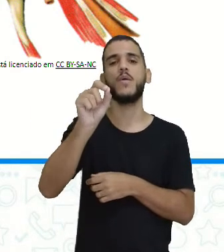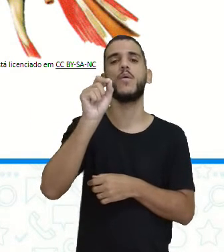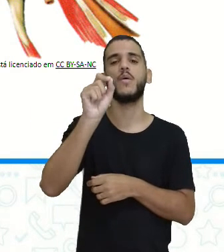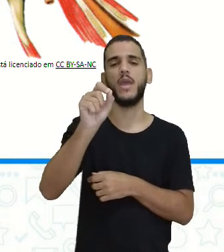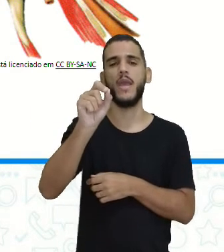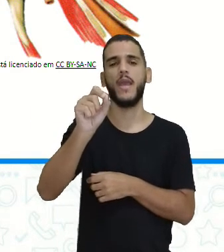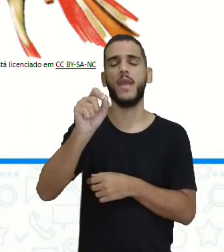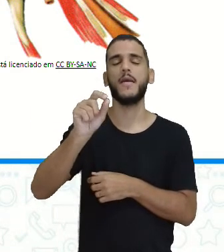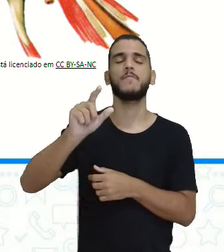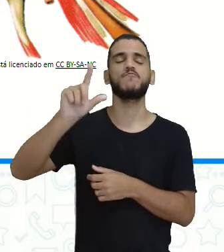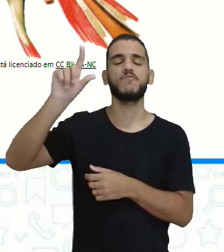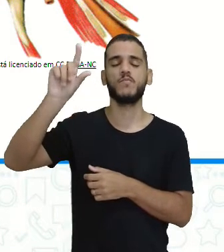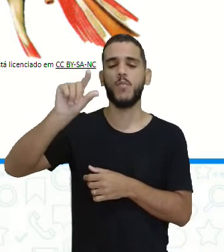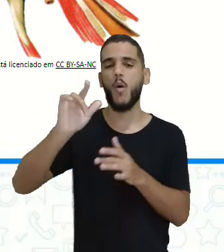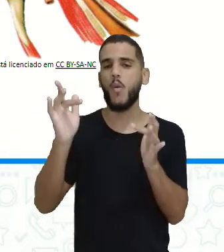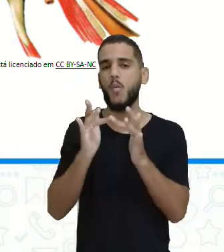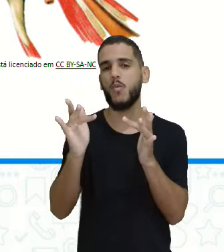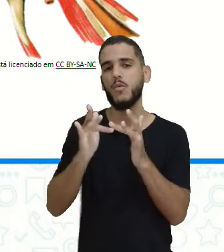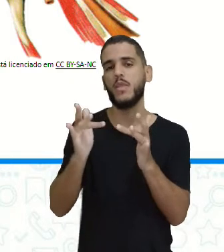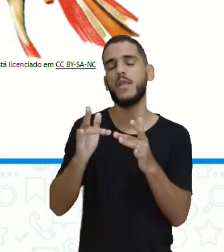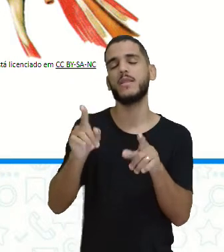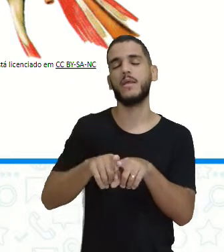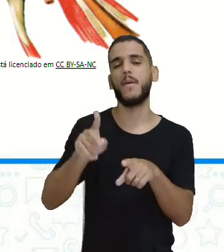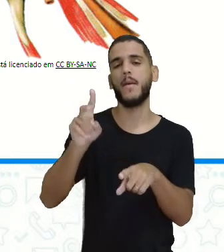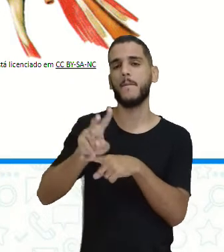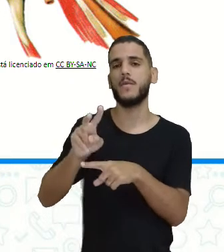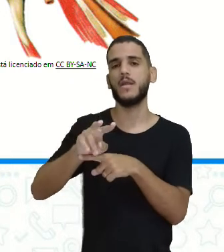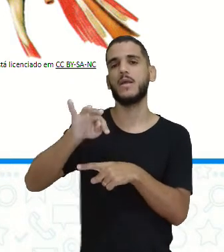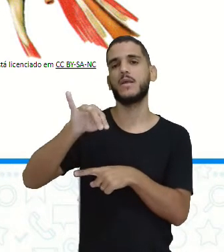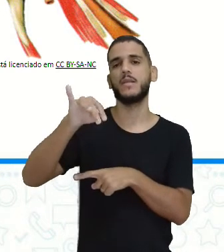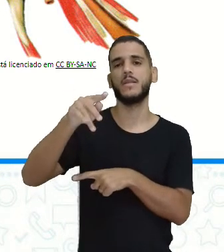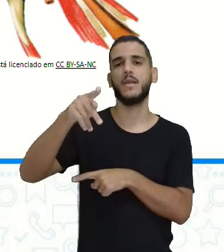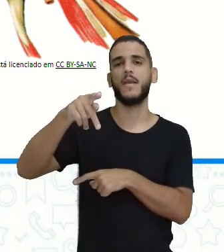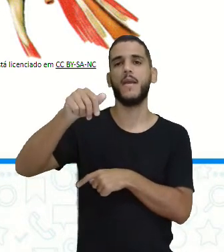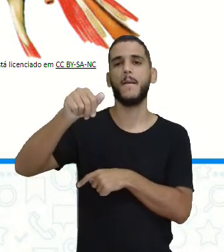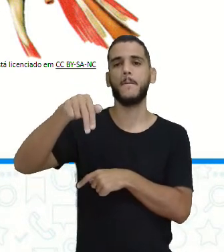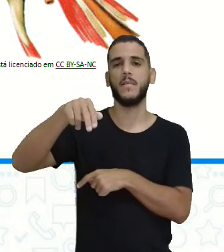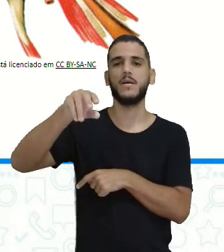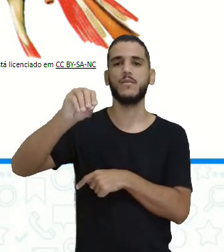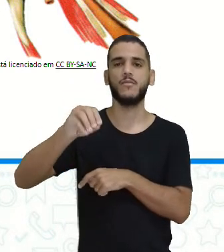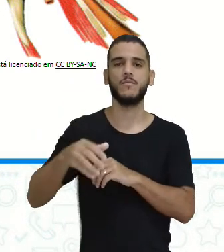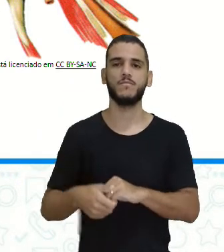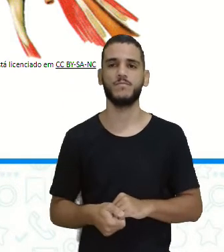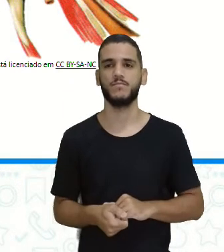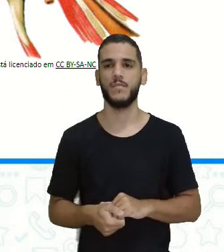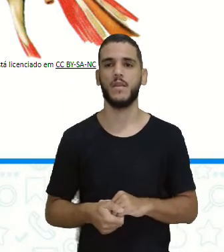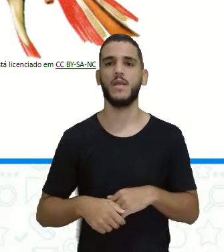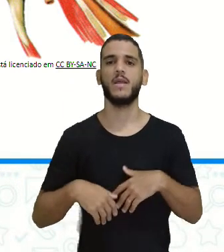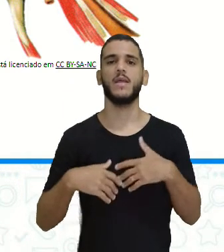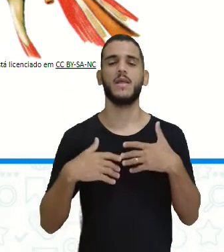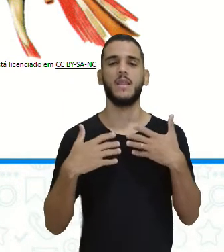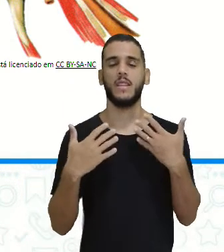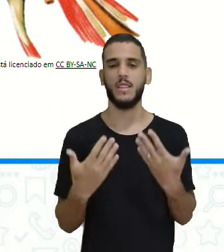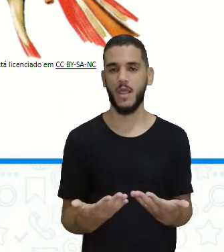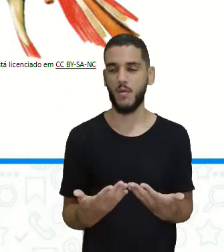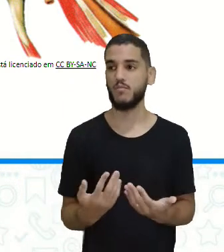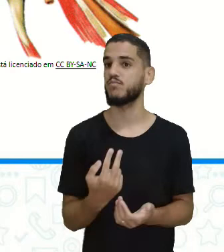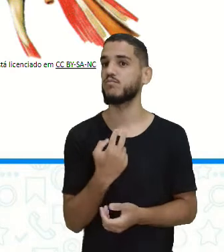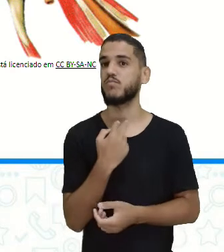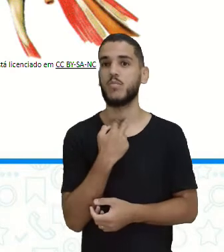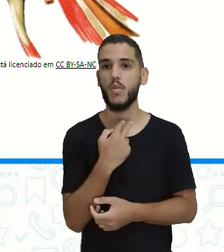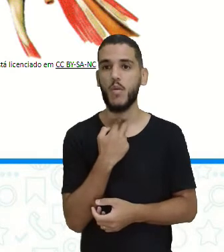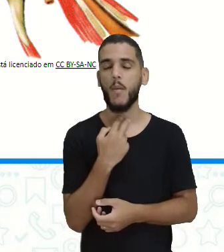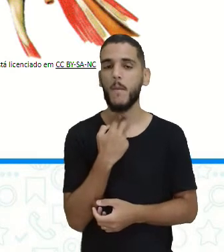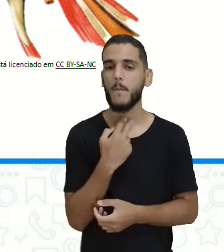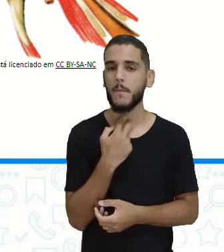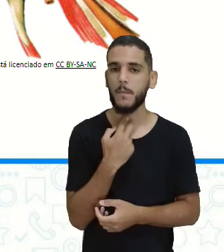ou descamação da área. Olha o recado. Não coloque cotonete dentro do ouvido. Você só deve